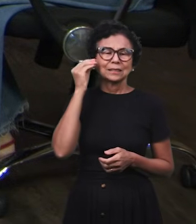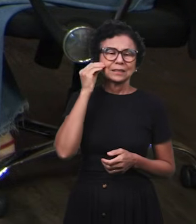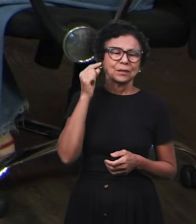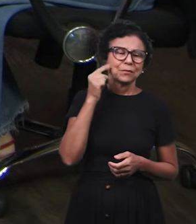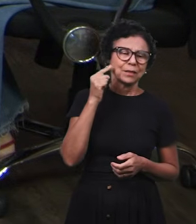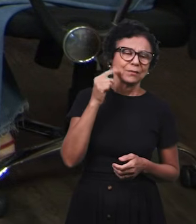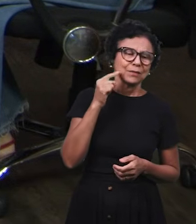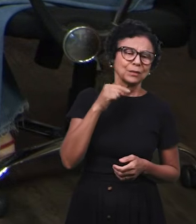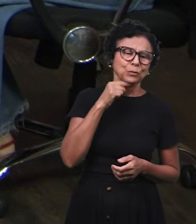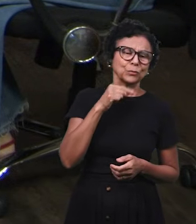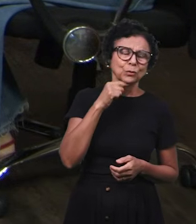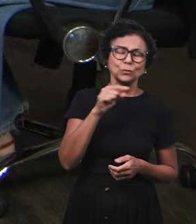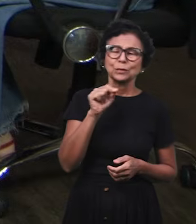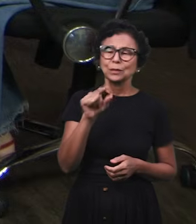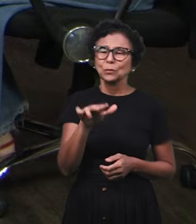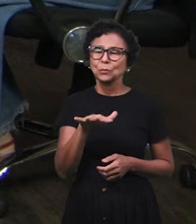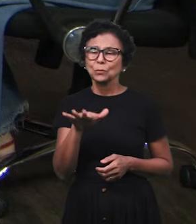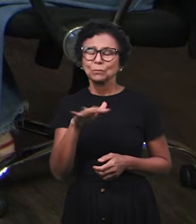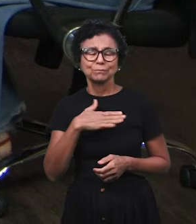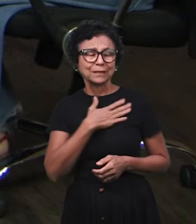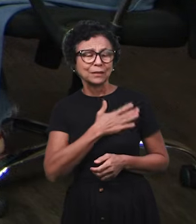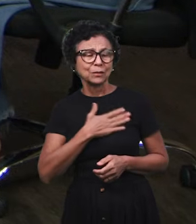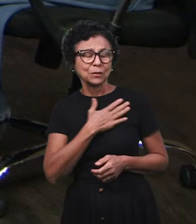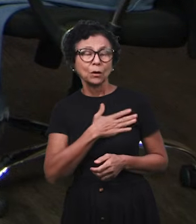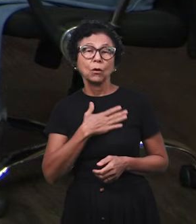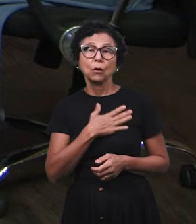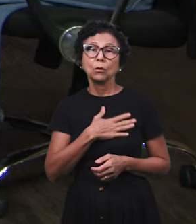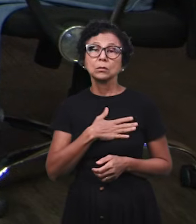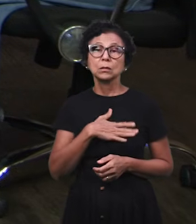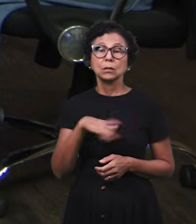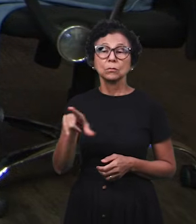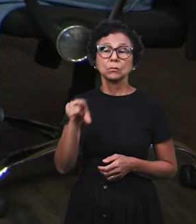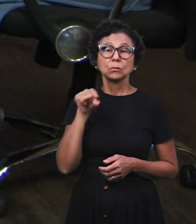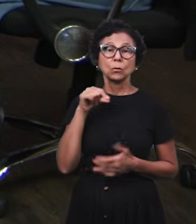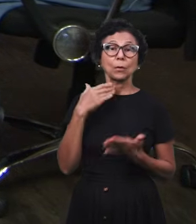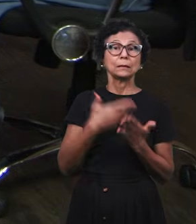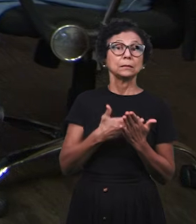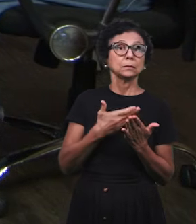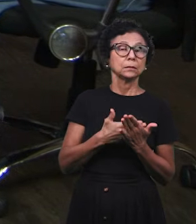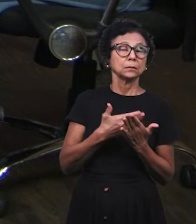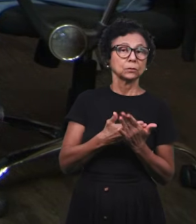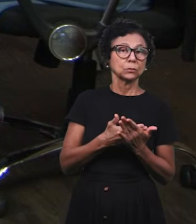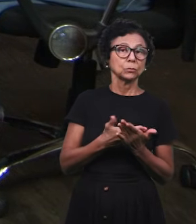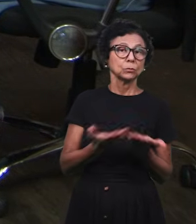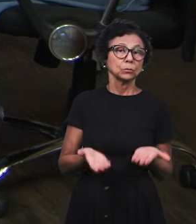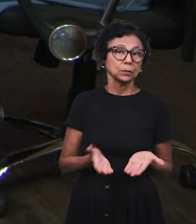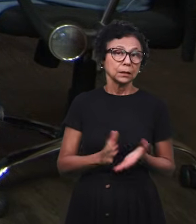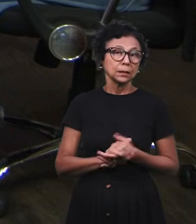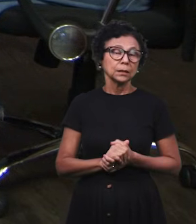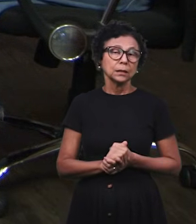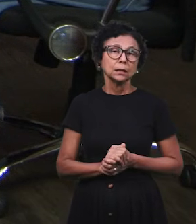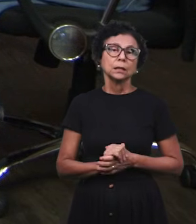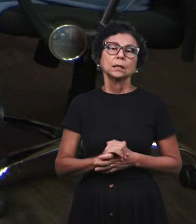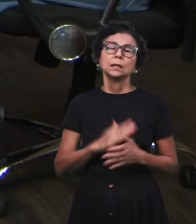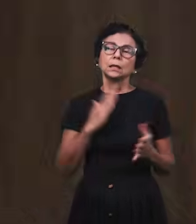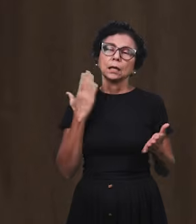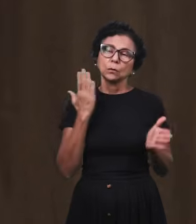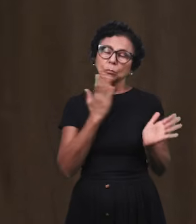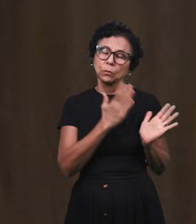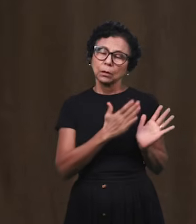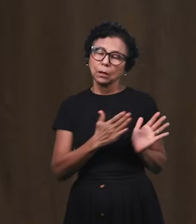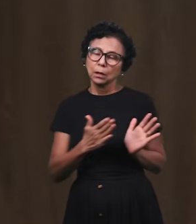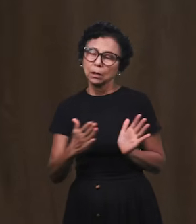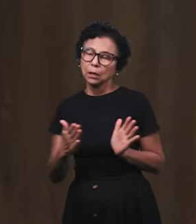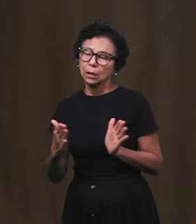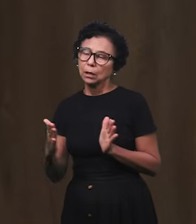vai vir mais leve, né? Porque a advocacia é constância. Acho que toda profissão tem que ser constância, não tem como você ficar mudando toda hora. Então, assim,